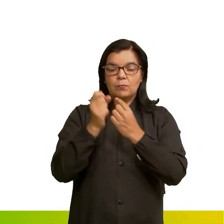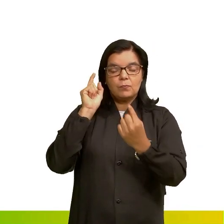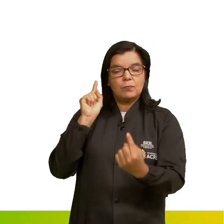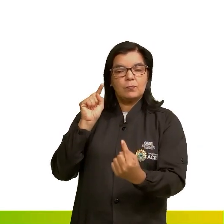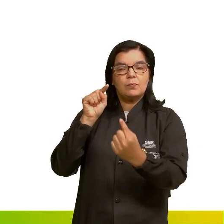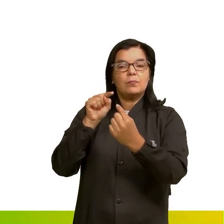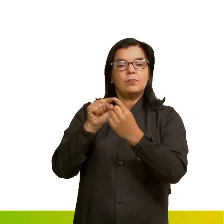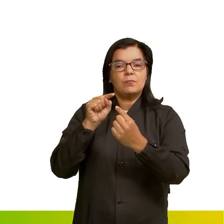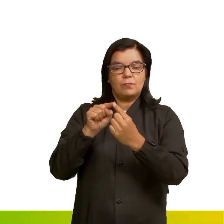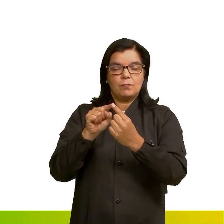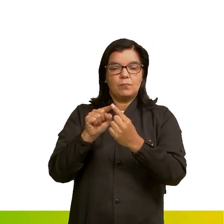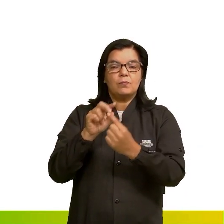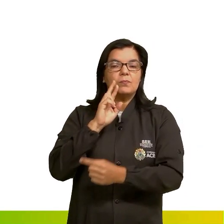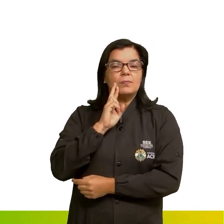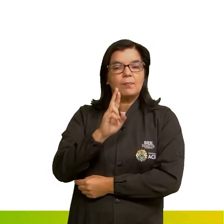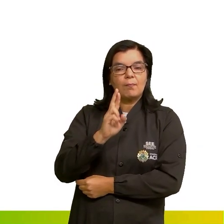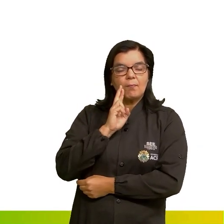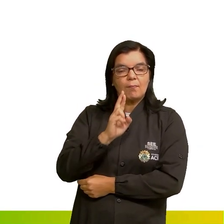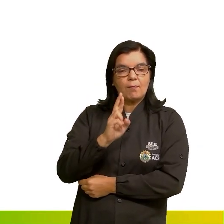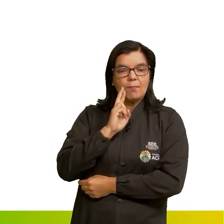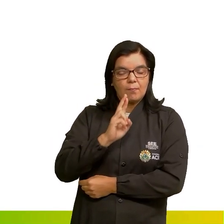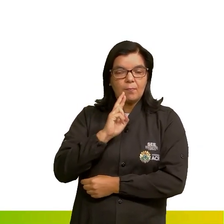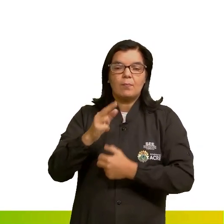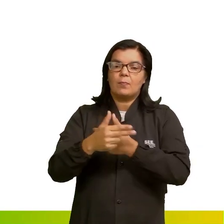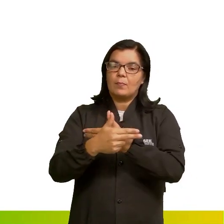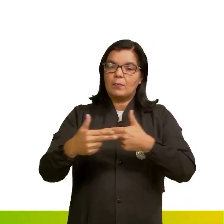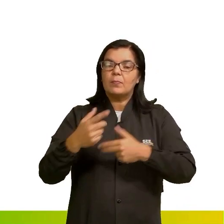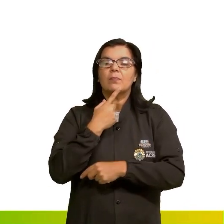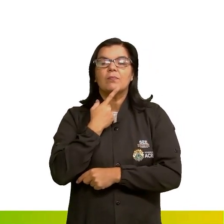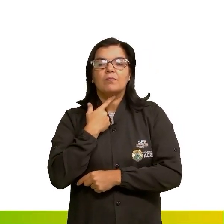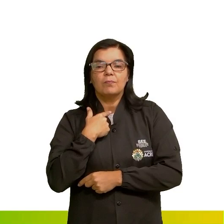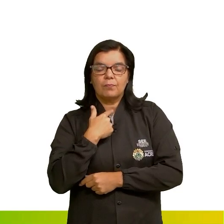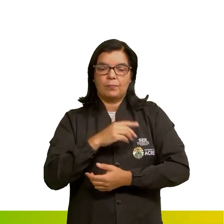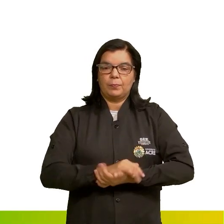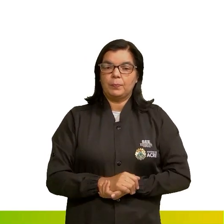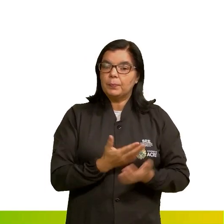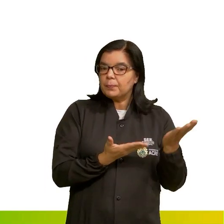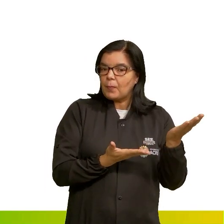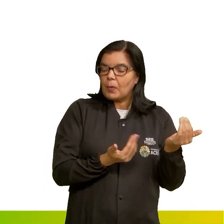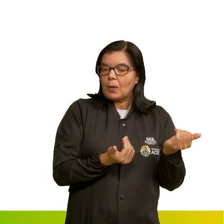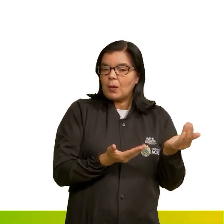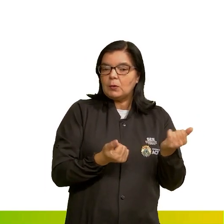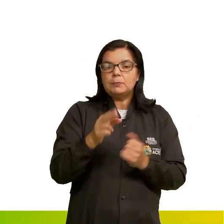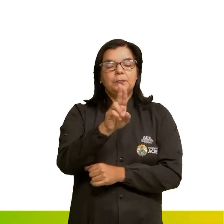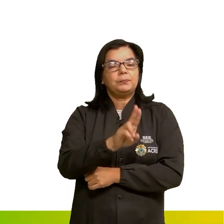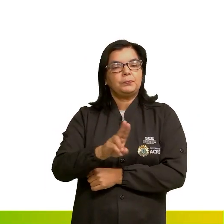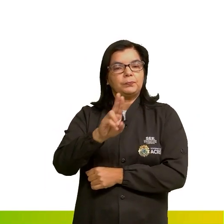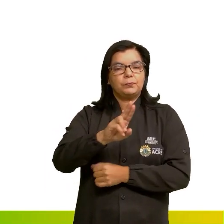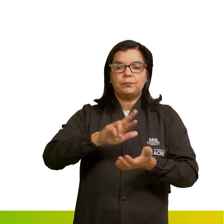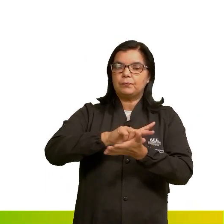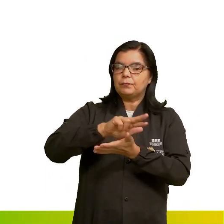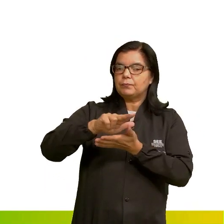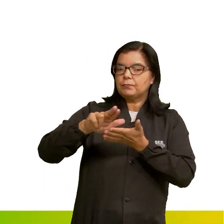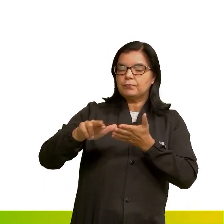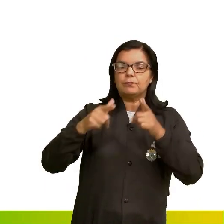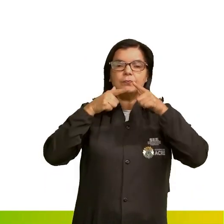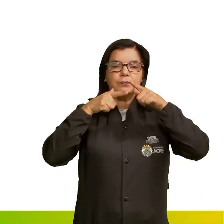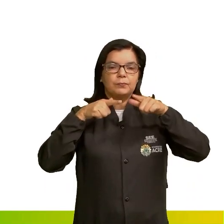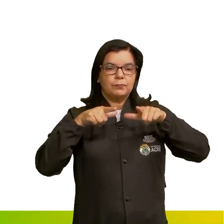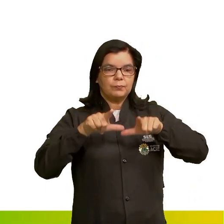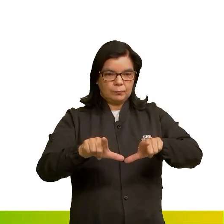de reivindicar o atendimento das mesmas. Os jovens utilizam diversas linguagens